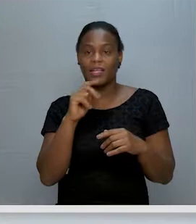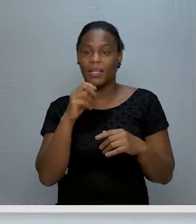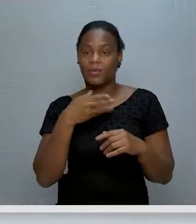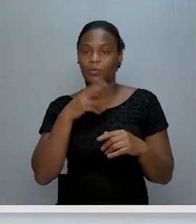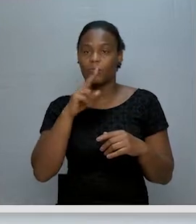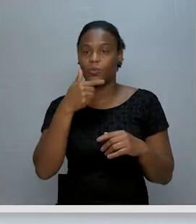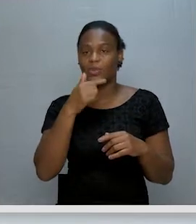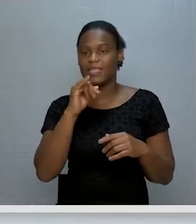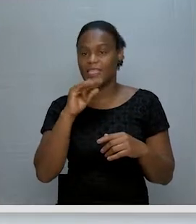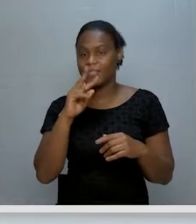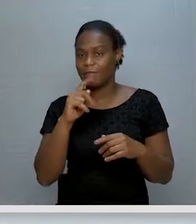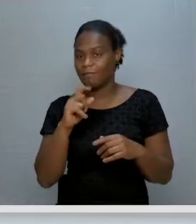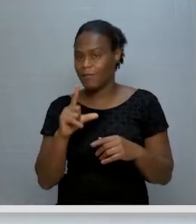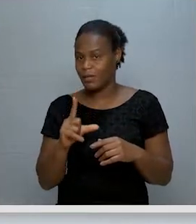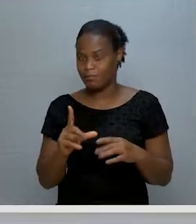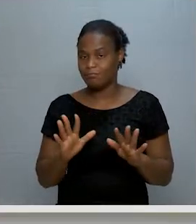irredutível, exatamente.